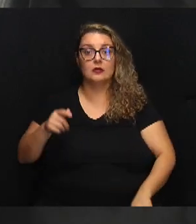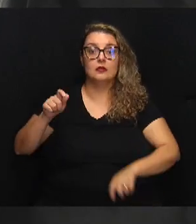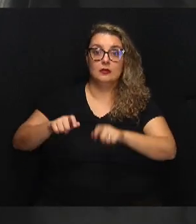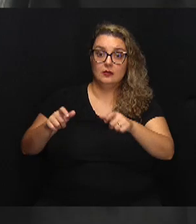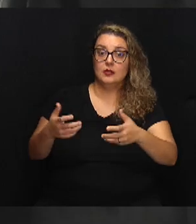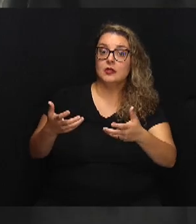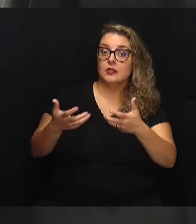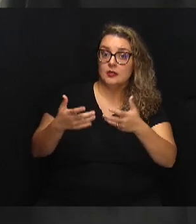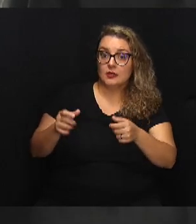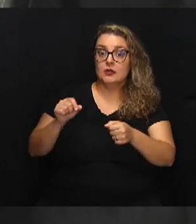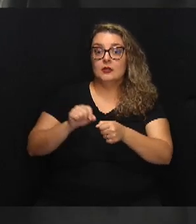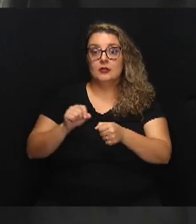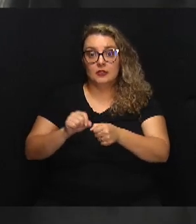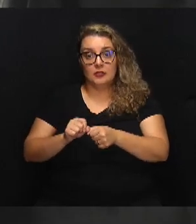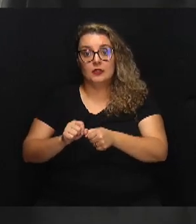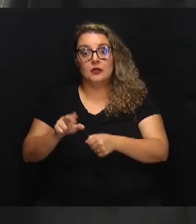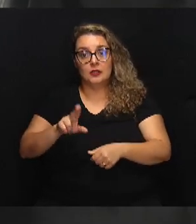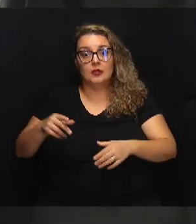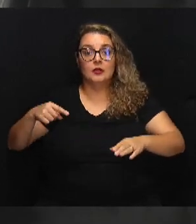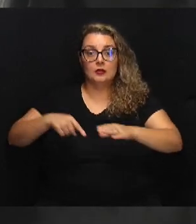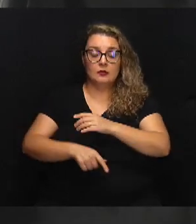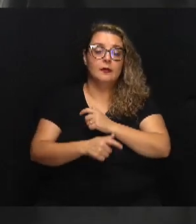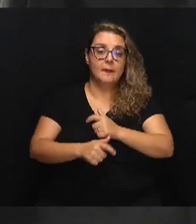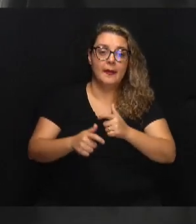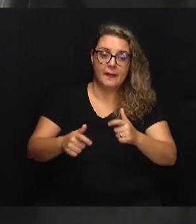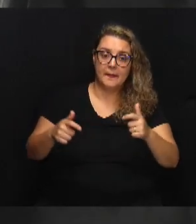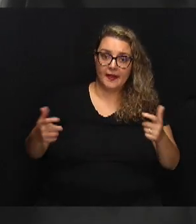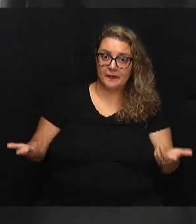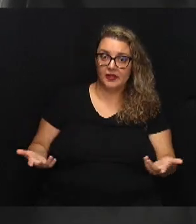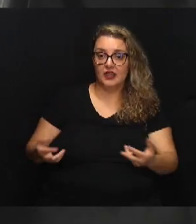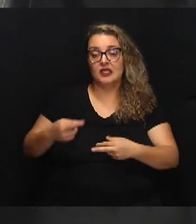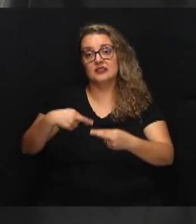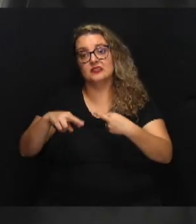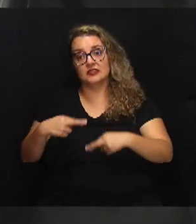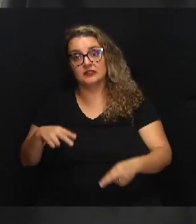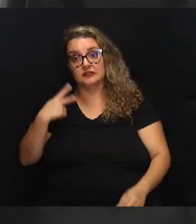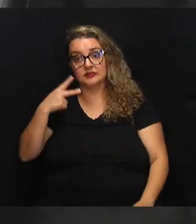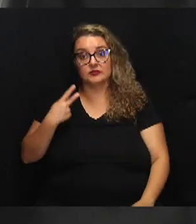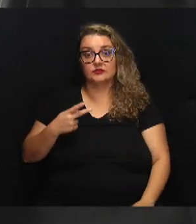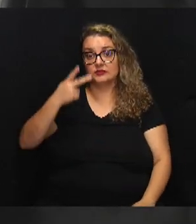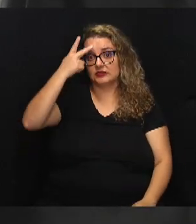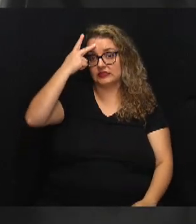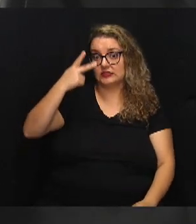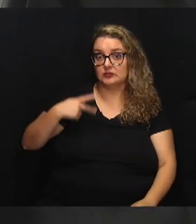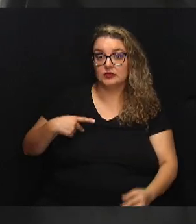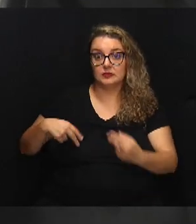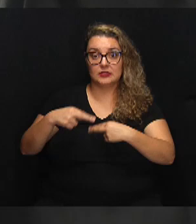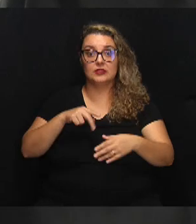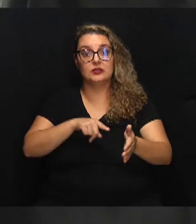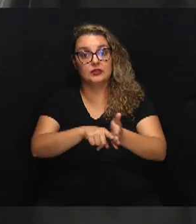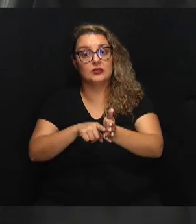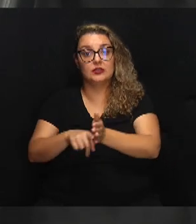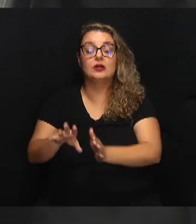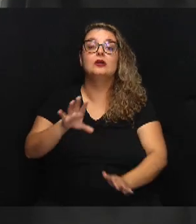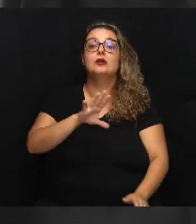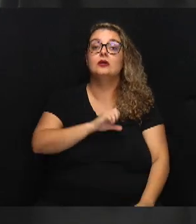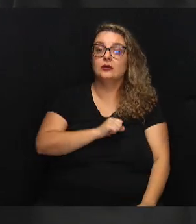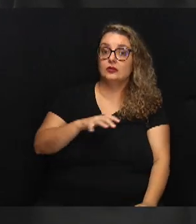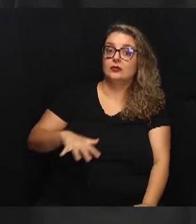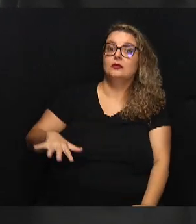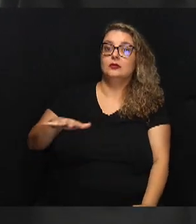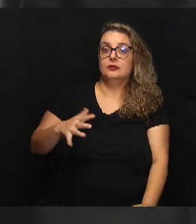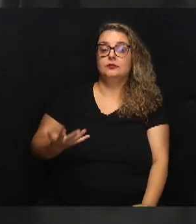querem fazer a universidade avançar, né? Essa relação com os alunos, a própria relação de pesquisa. Então eu gosto muito do meu departamento.